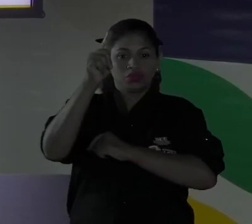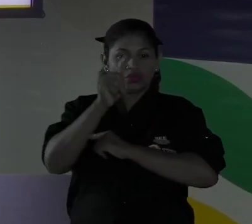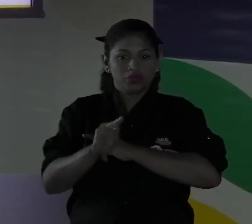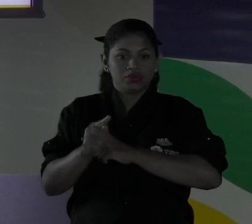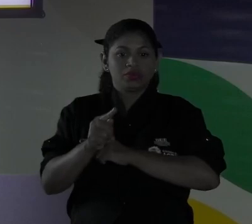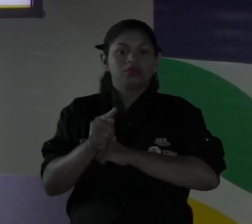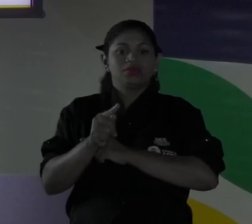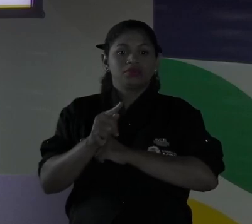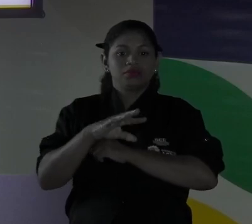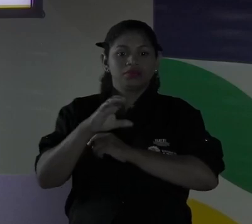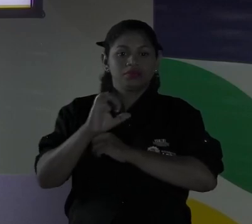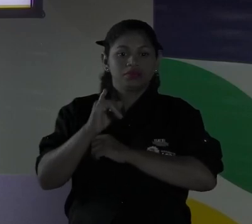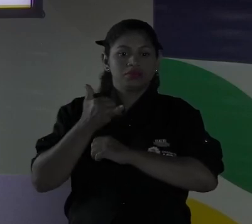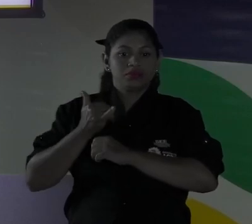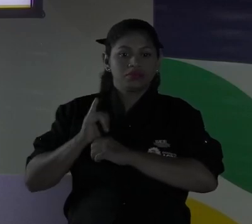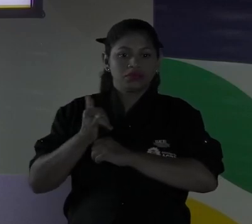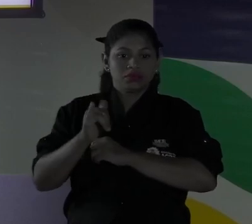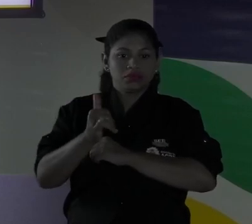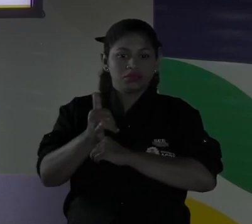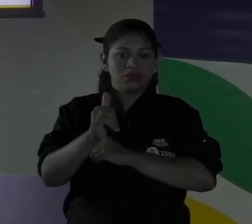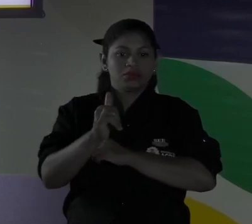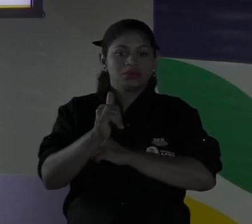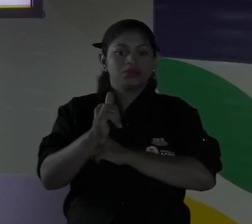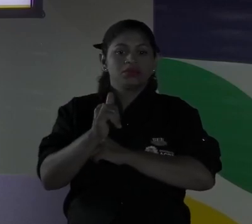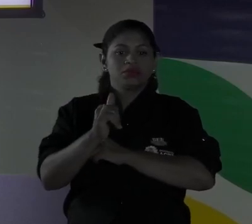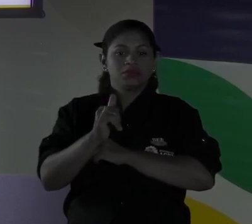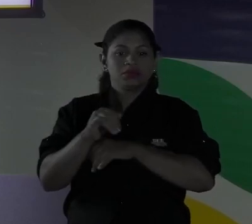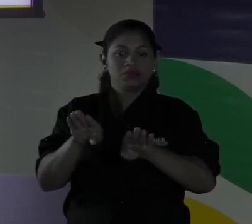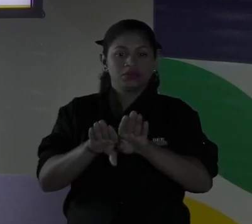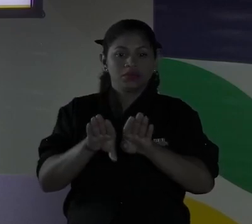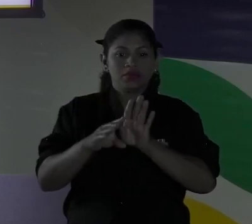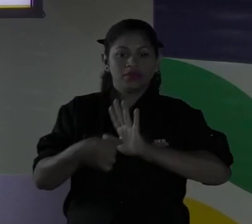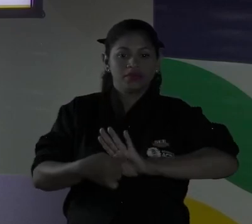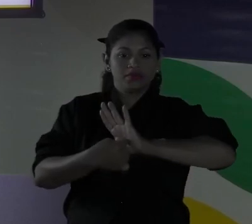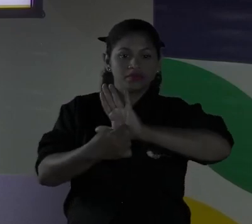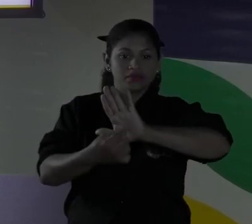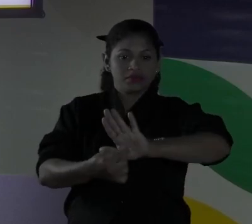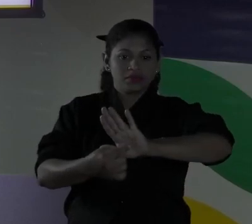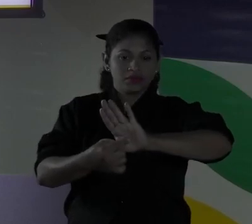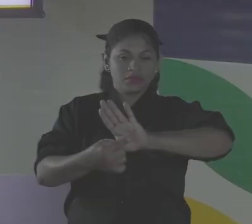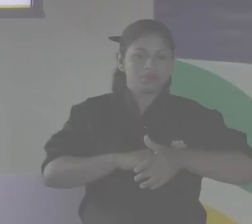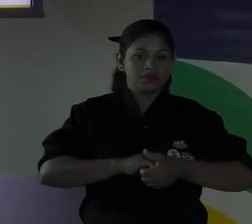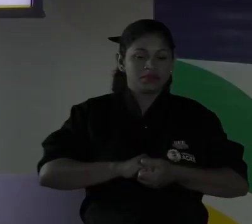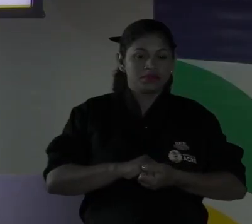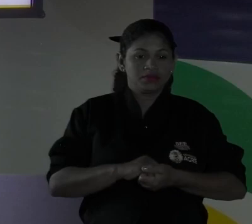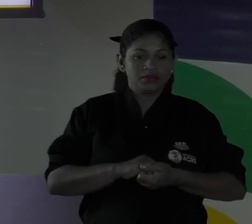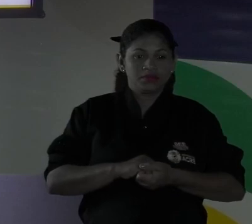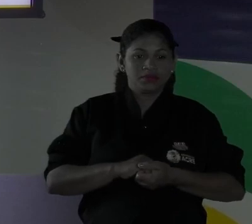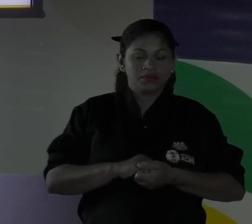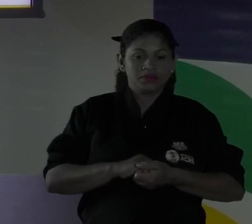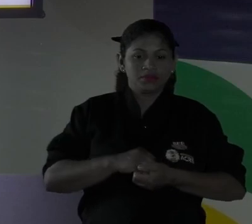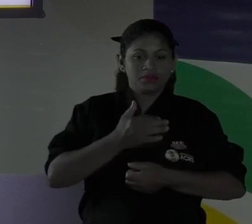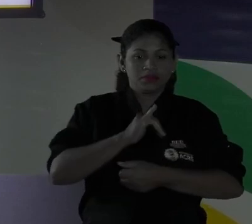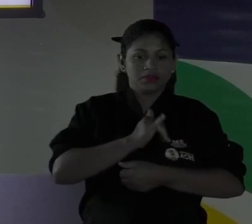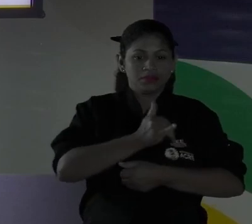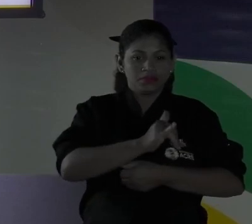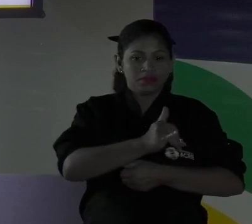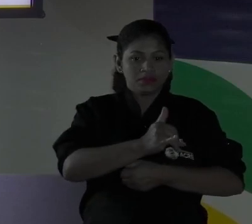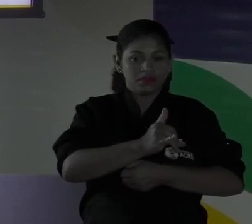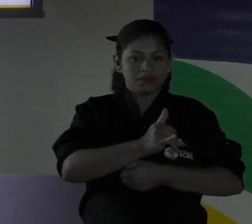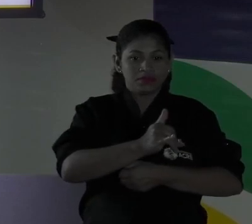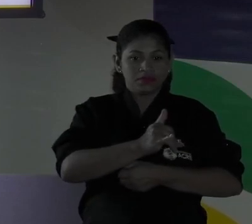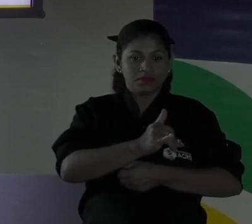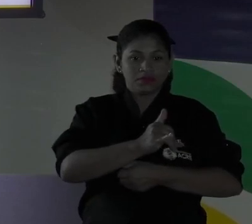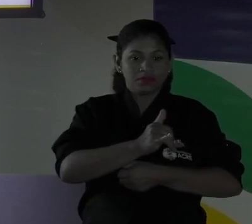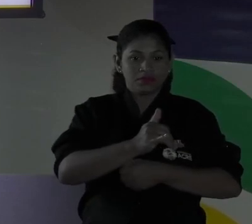né, esse globo de plasma também vai demonstrar toda essa eletricidade conduzida